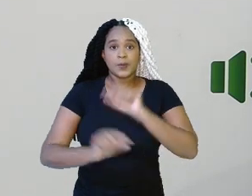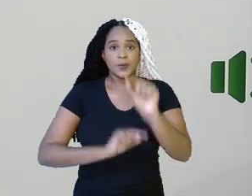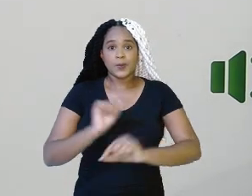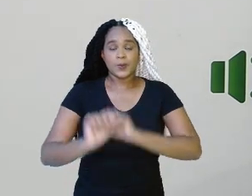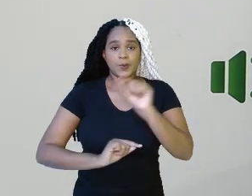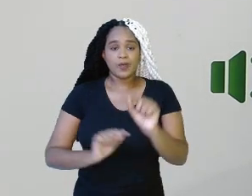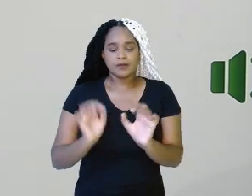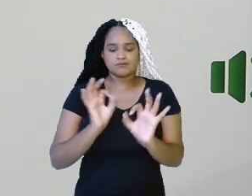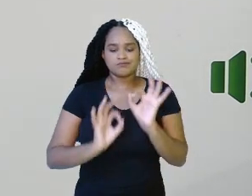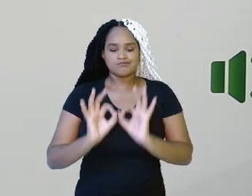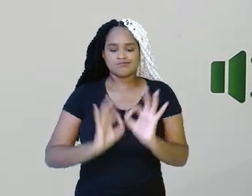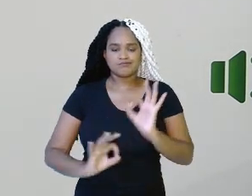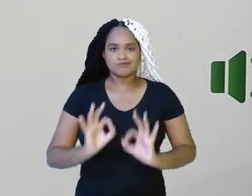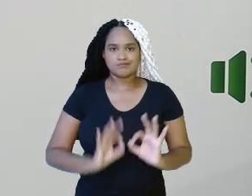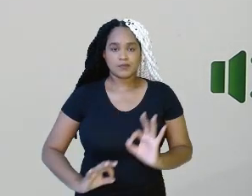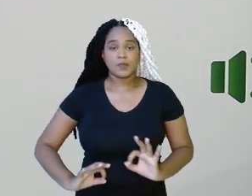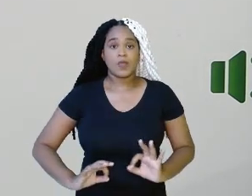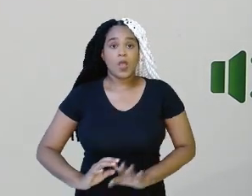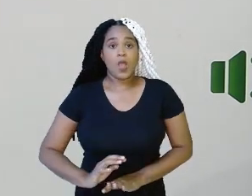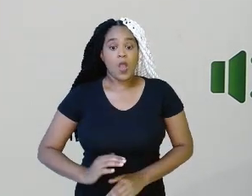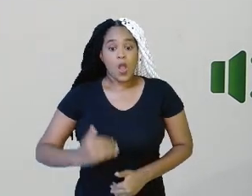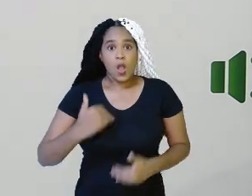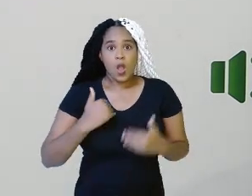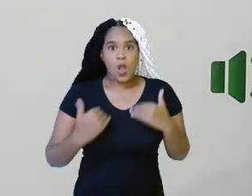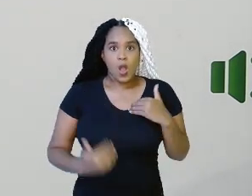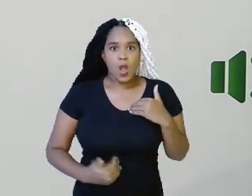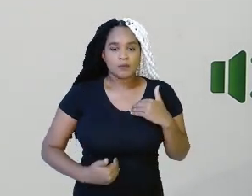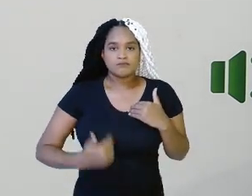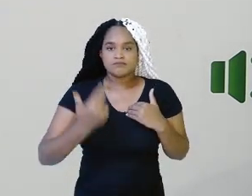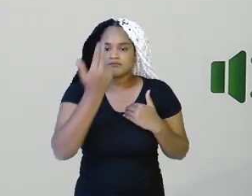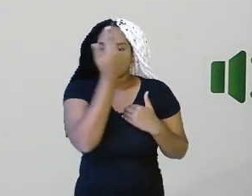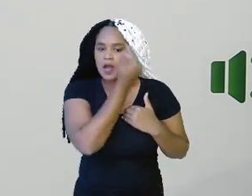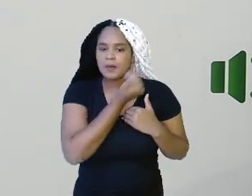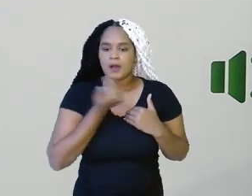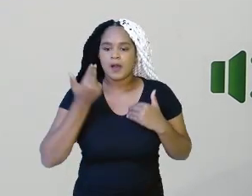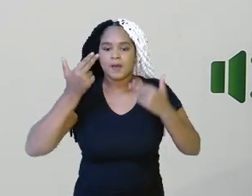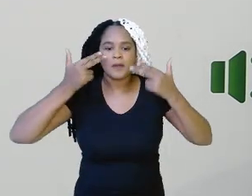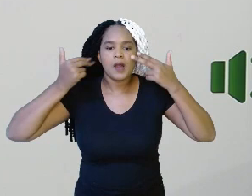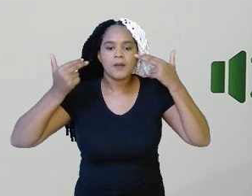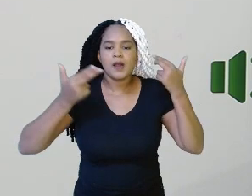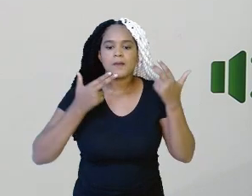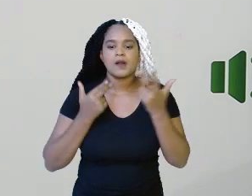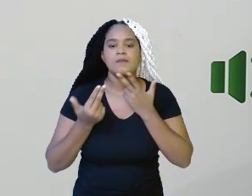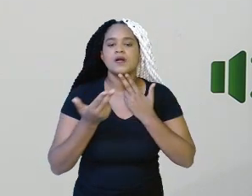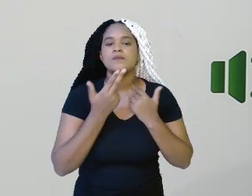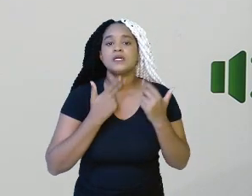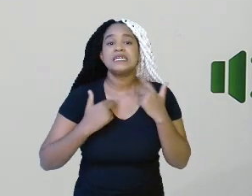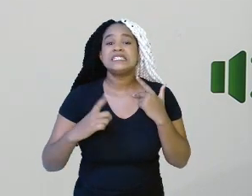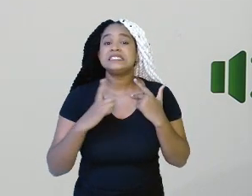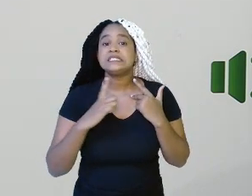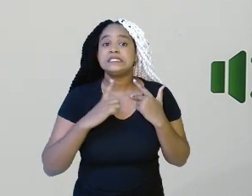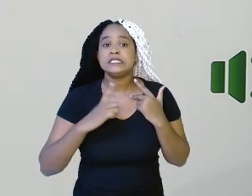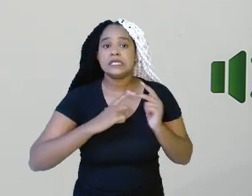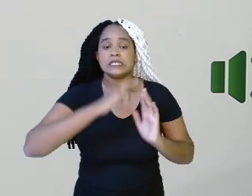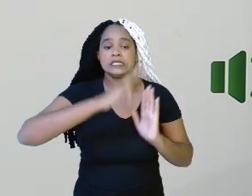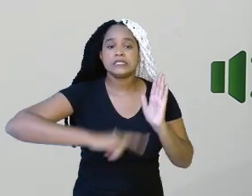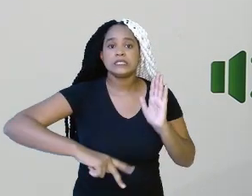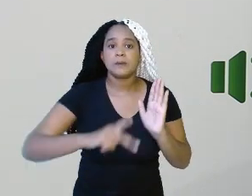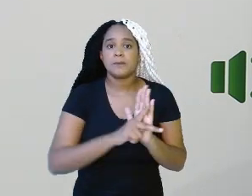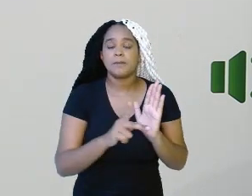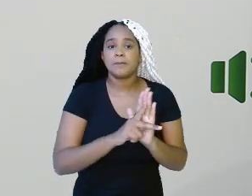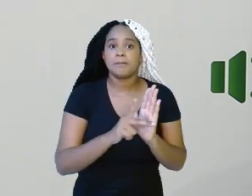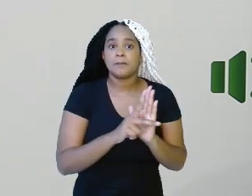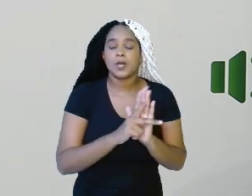tribo, a pintura do corpo, basicamente, ela era feita através de uma tinta que existe na natureza, uma tinta de